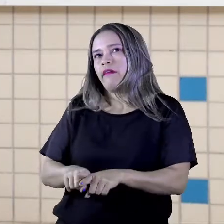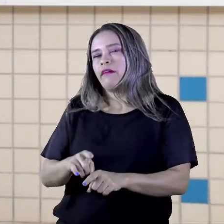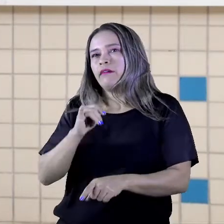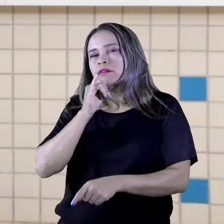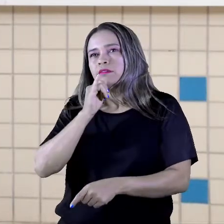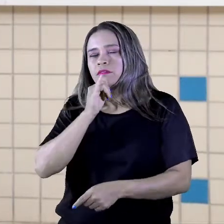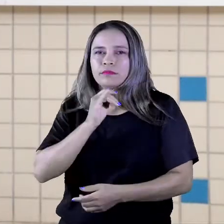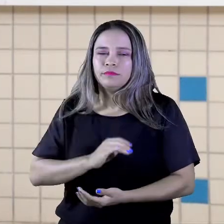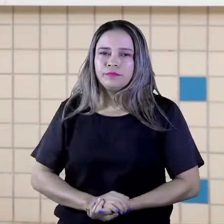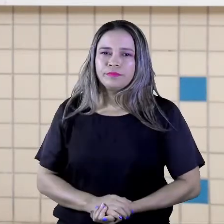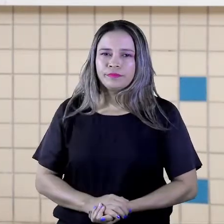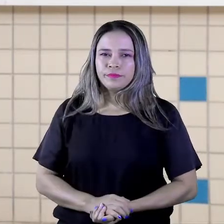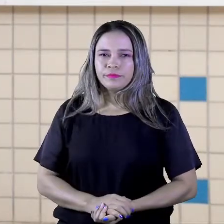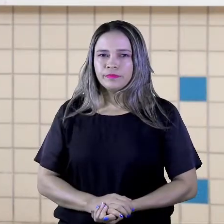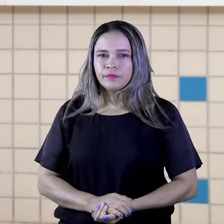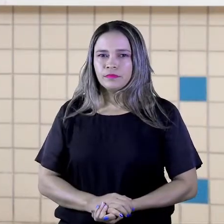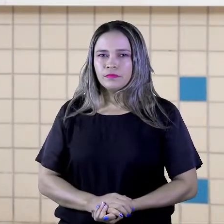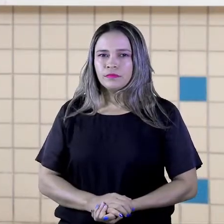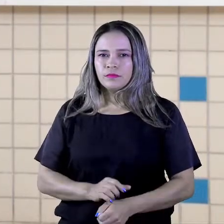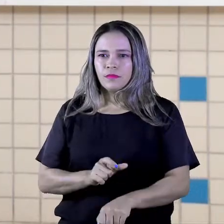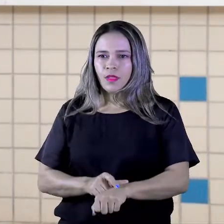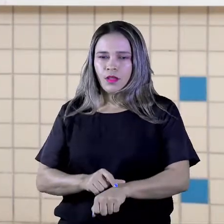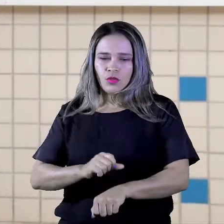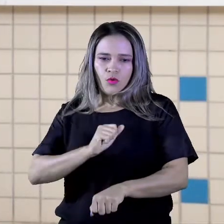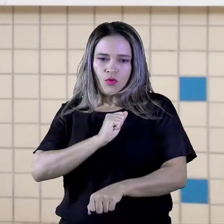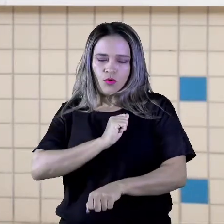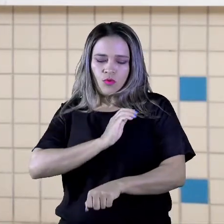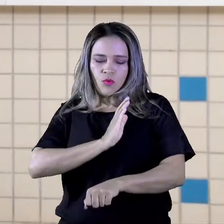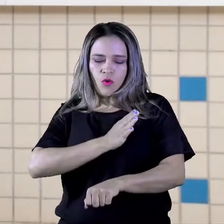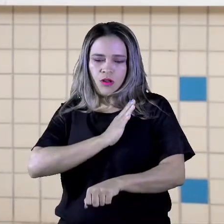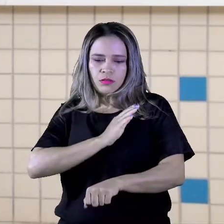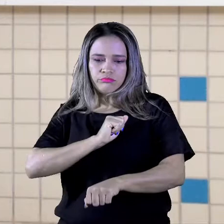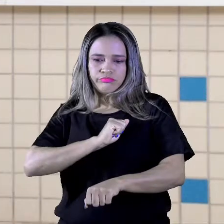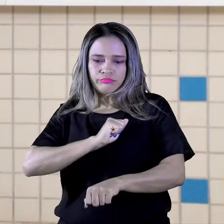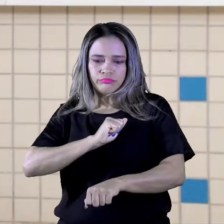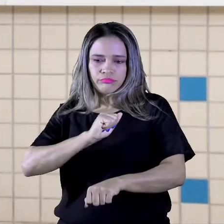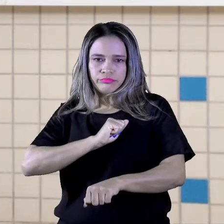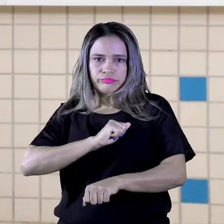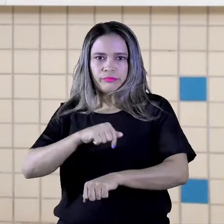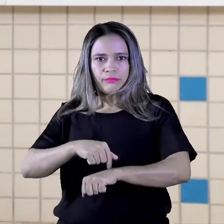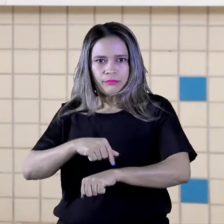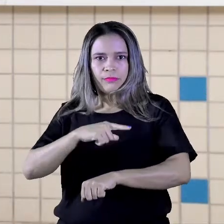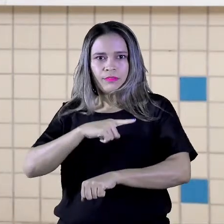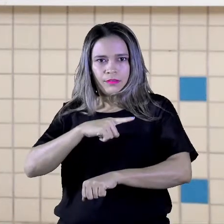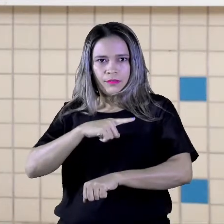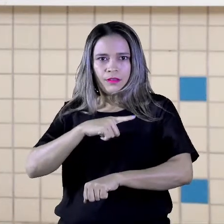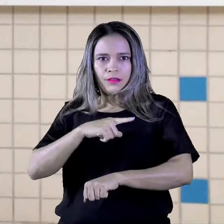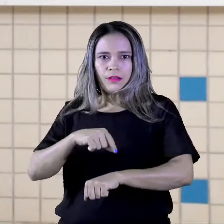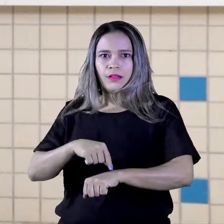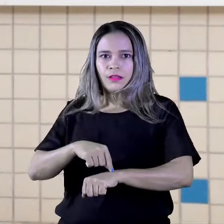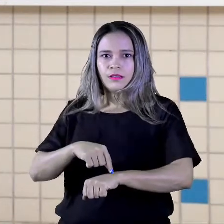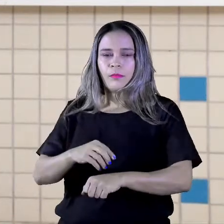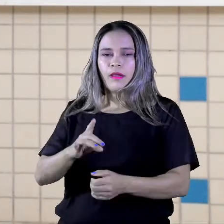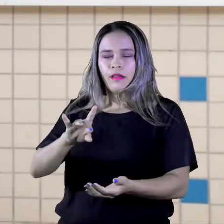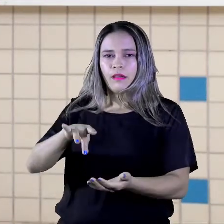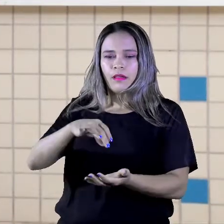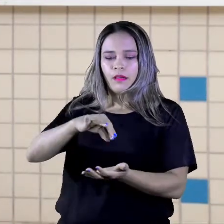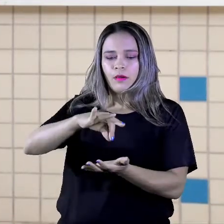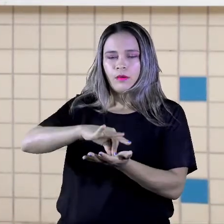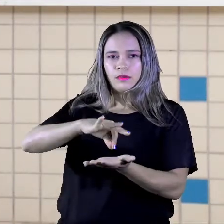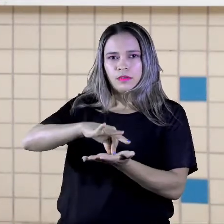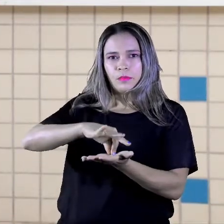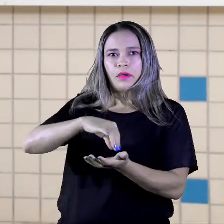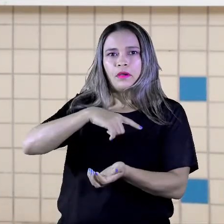exemplo, que medem o seu batimento cardíaco, que estão acoplados com um sistema de GPS que consegue ver